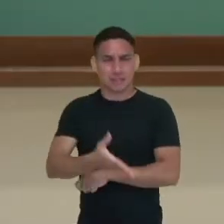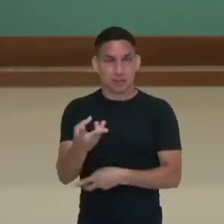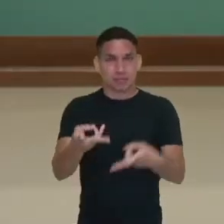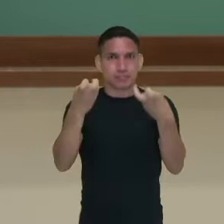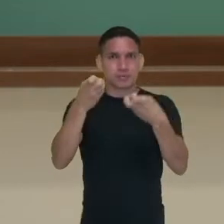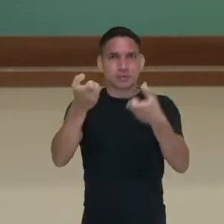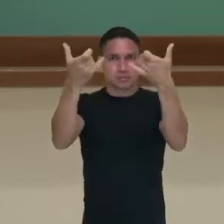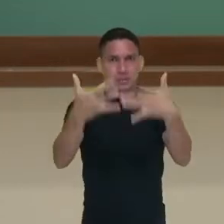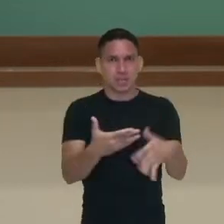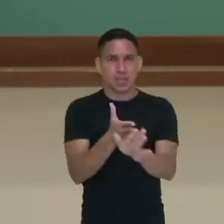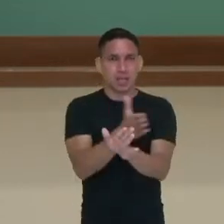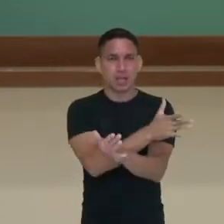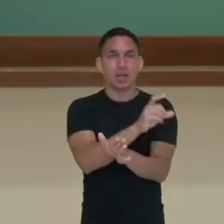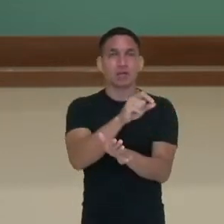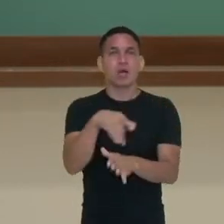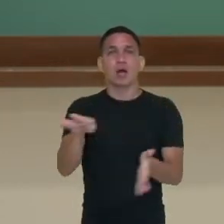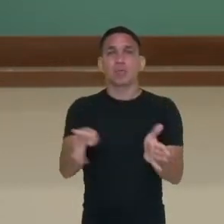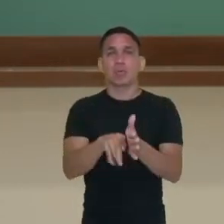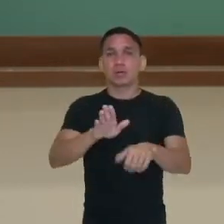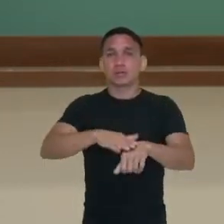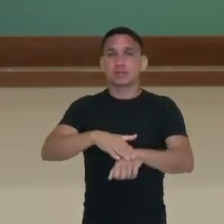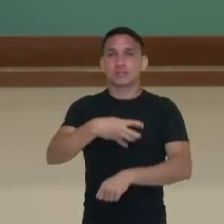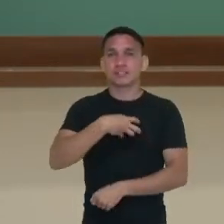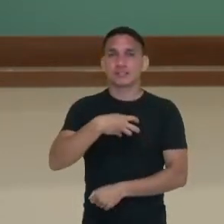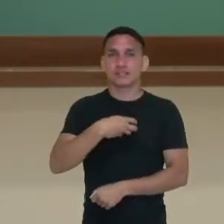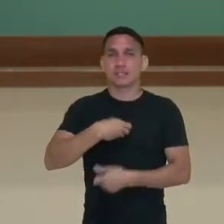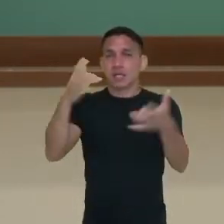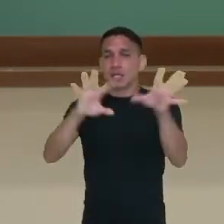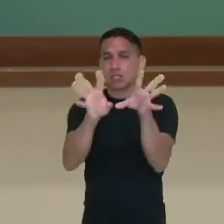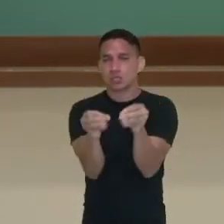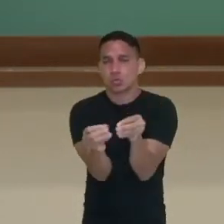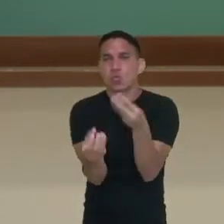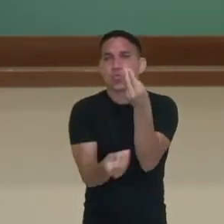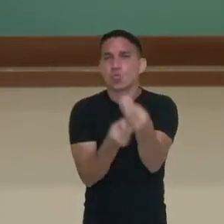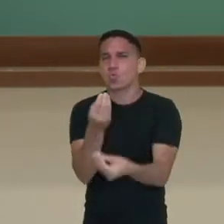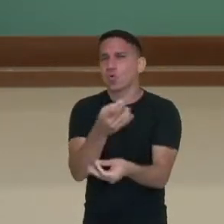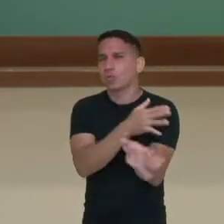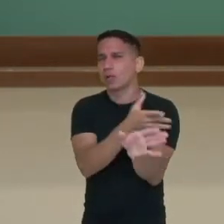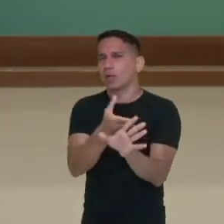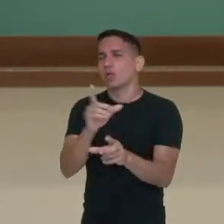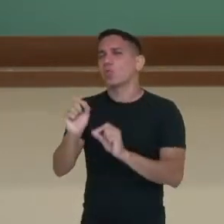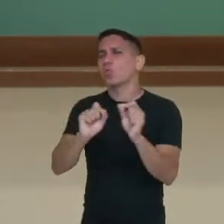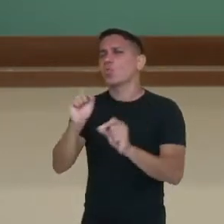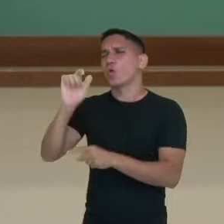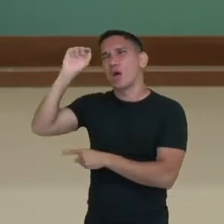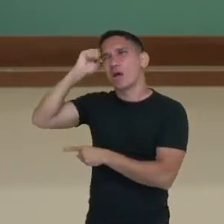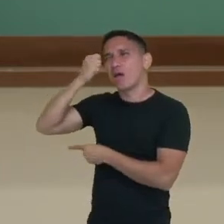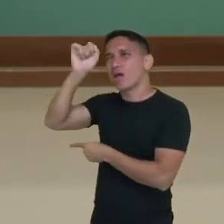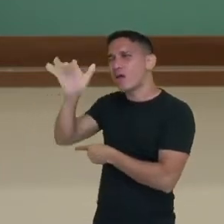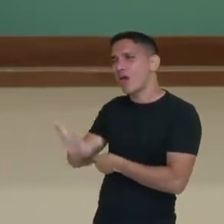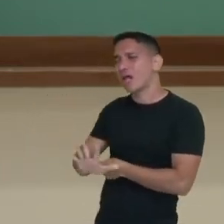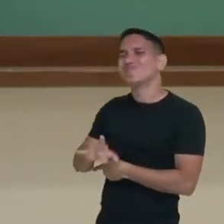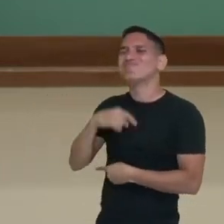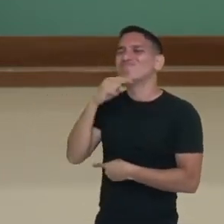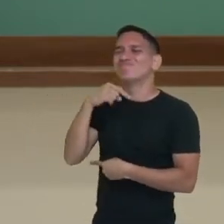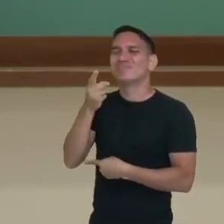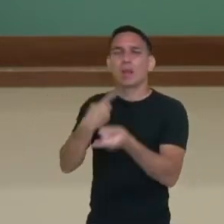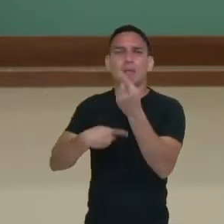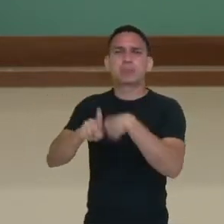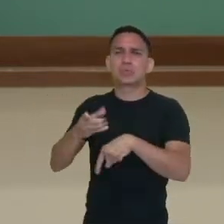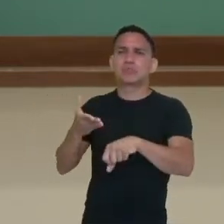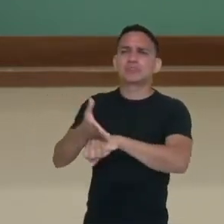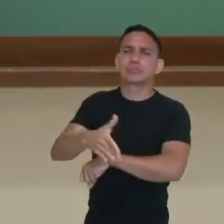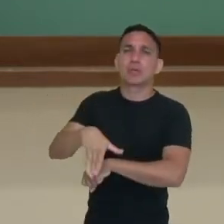explicou e você pode então colocar a sua explicação aí, né, de forma resumida, sobre o que vem impedindo a África de se tornar um continente